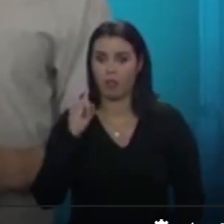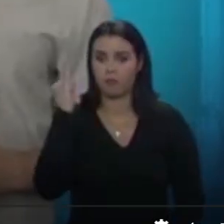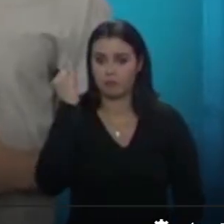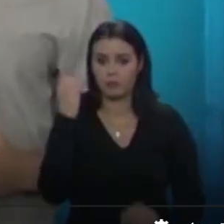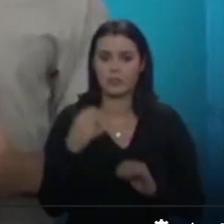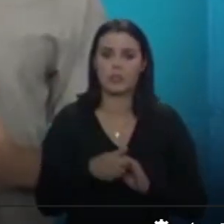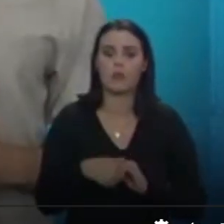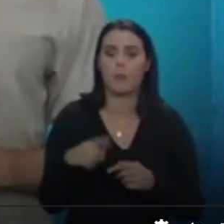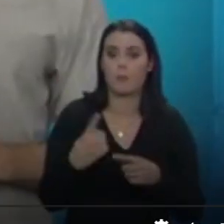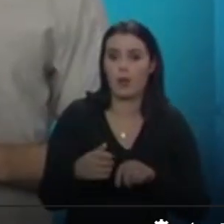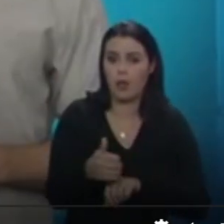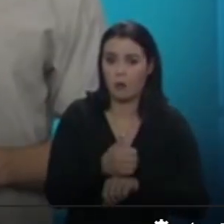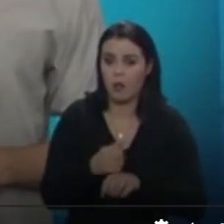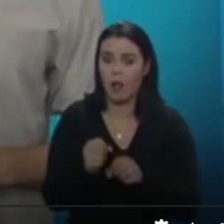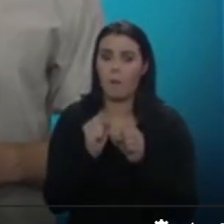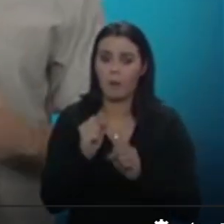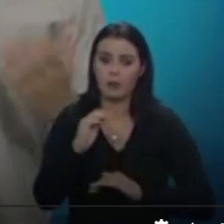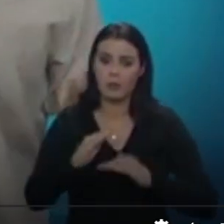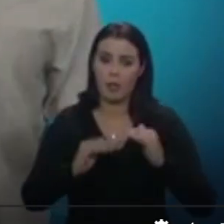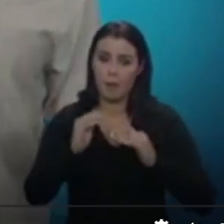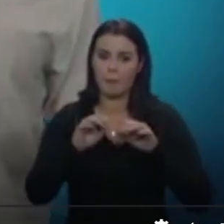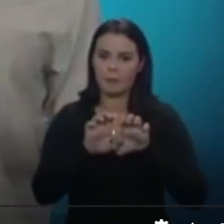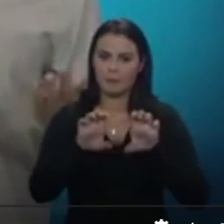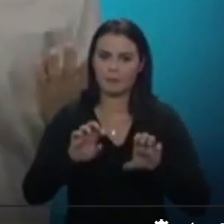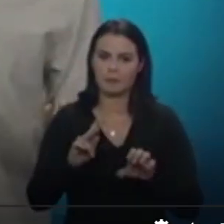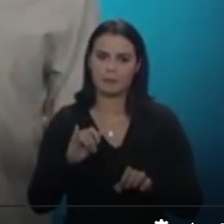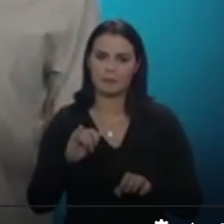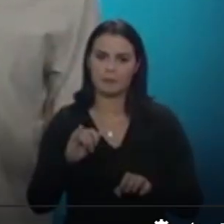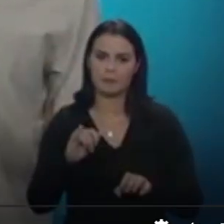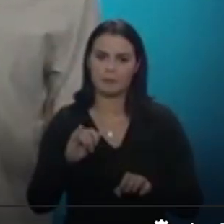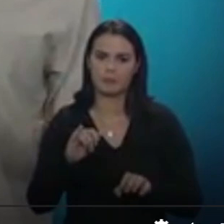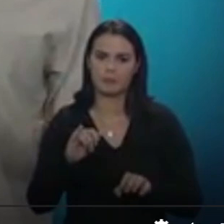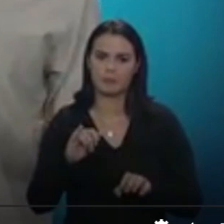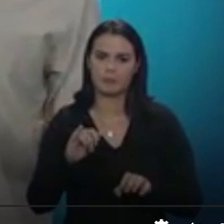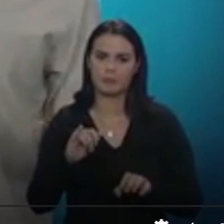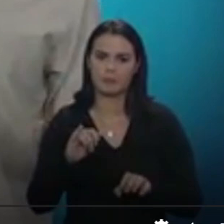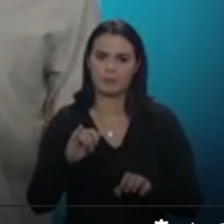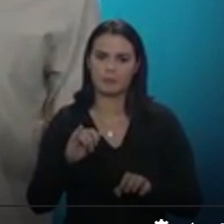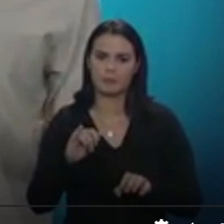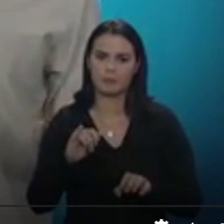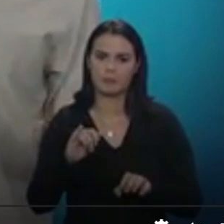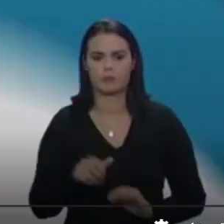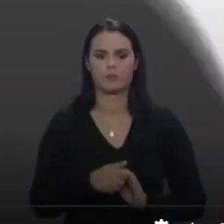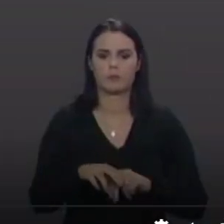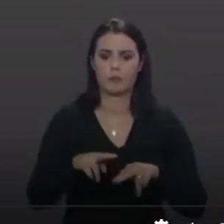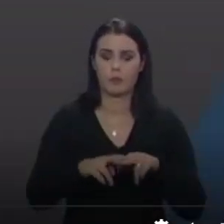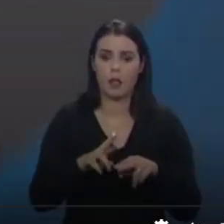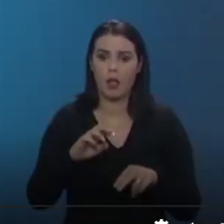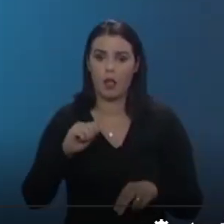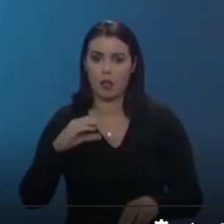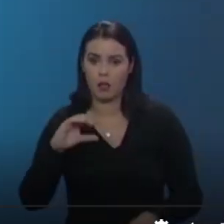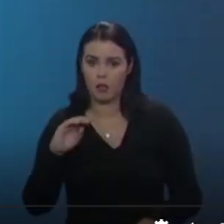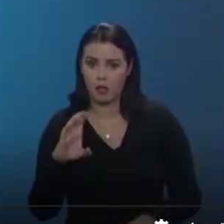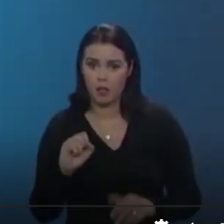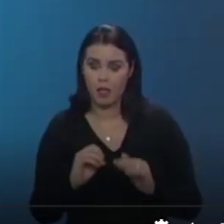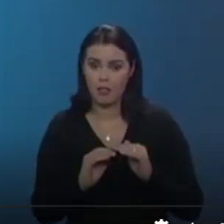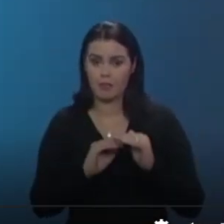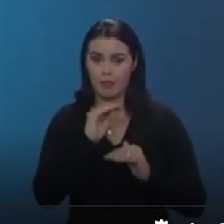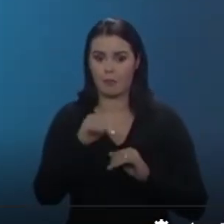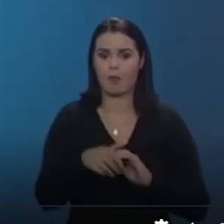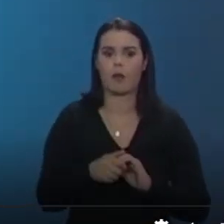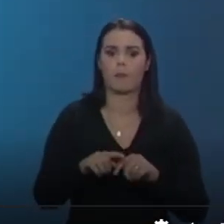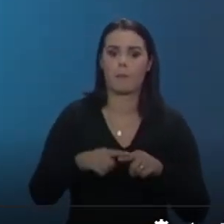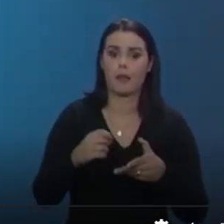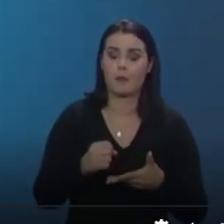na resolução de estruturas hiperestáticas, com um número de reações superior ao de equações de equilíbrio. Para auxiliar a resolução